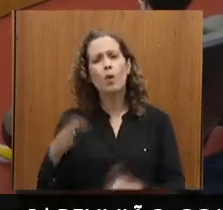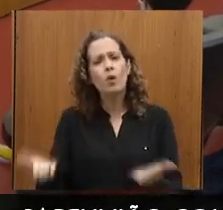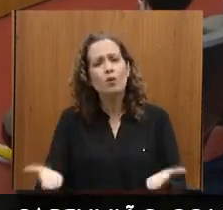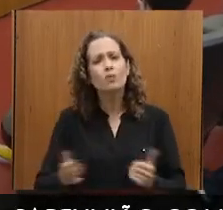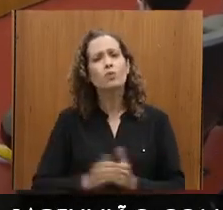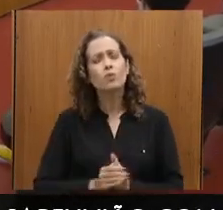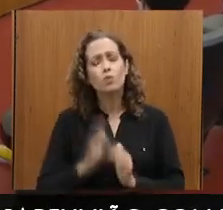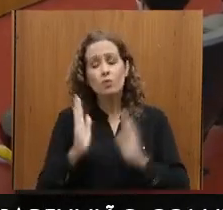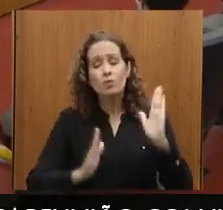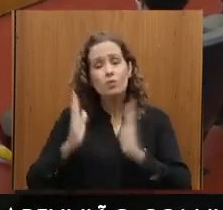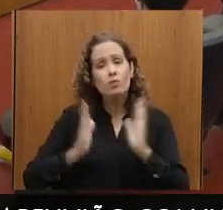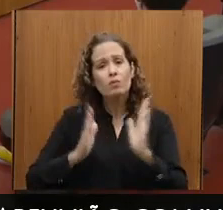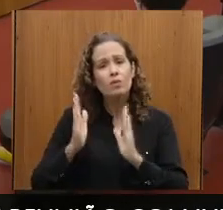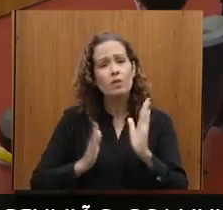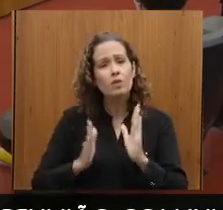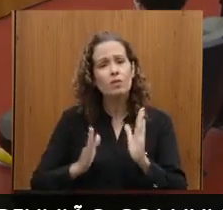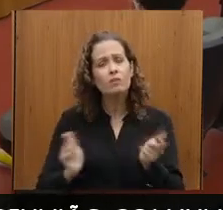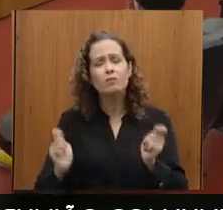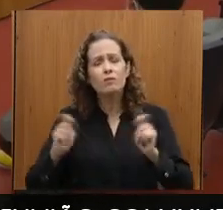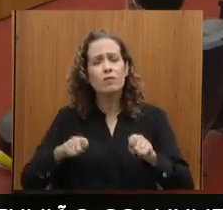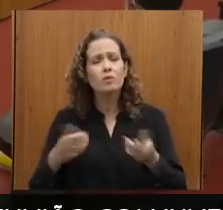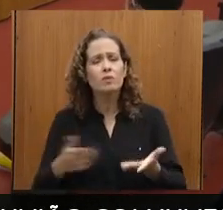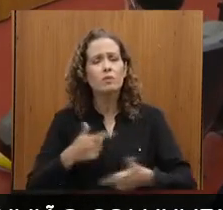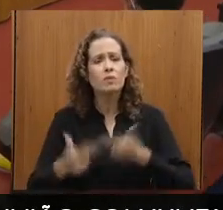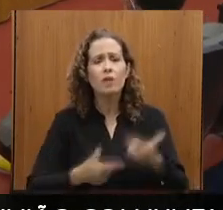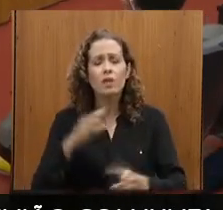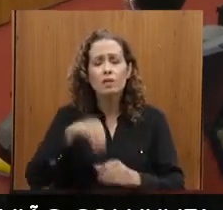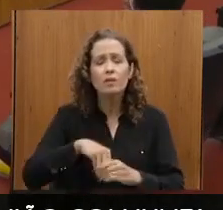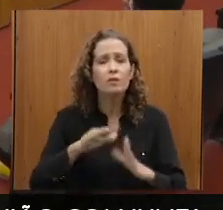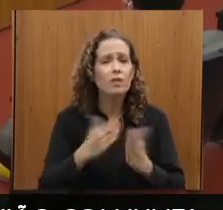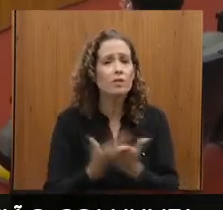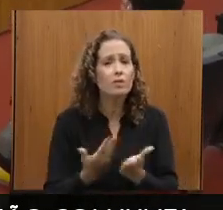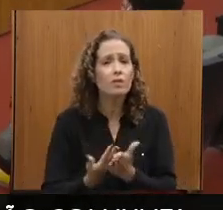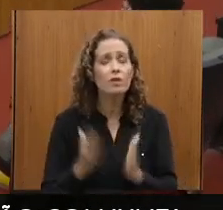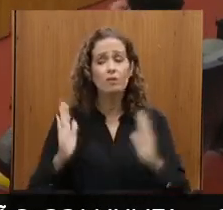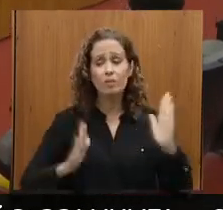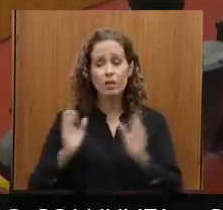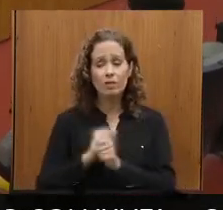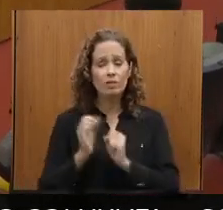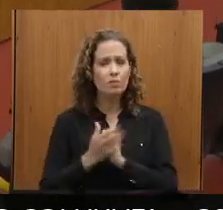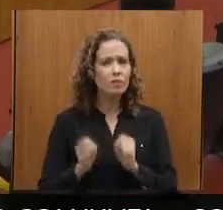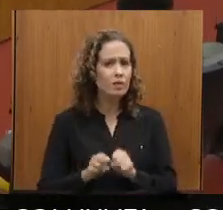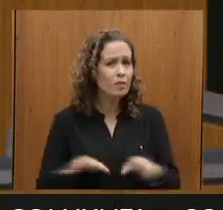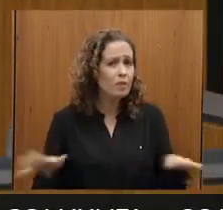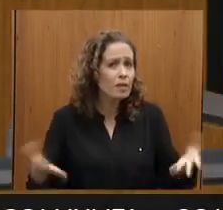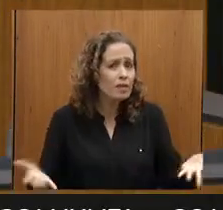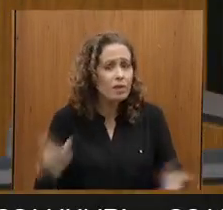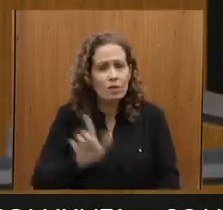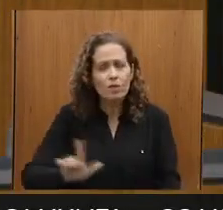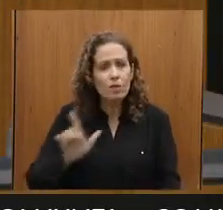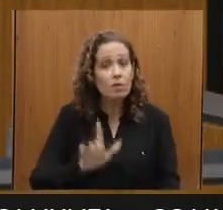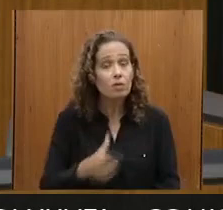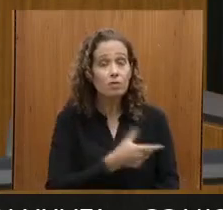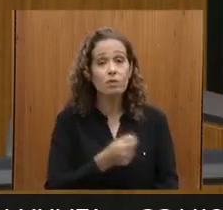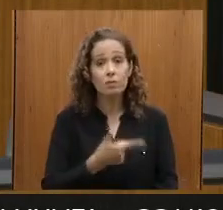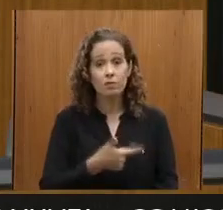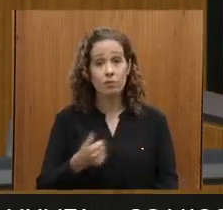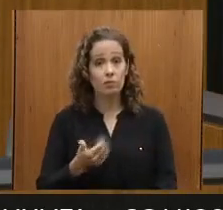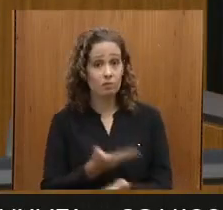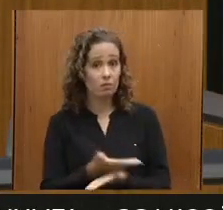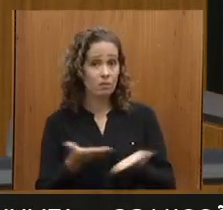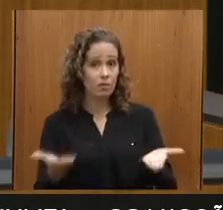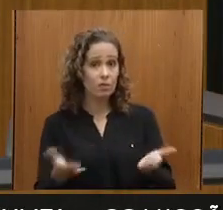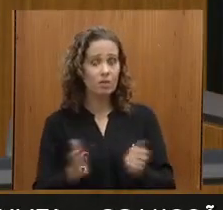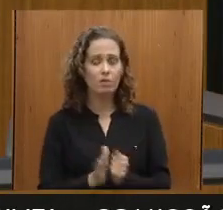período de que não foi possível trabalhar na escola durante a pandemia? Era óbvio que em 2021 vocês